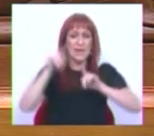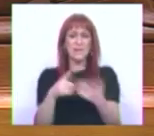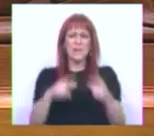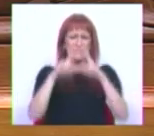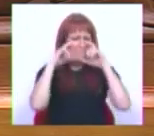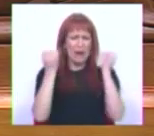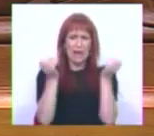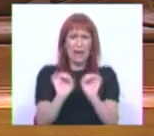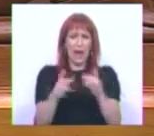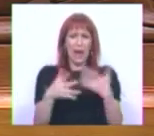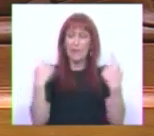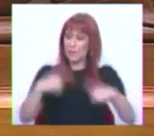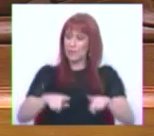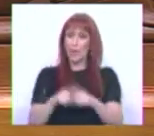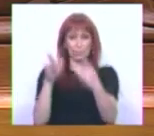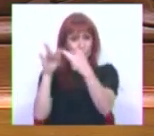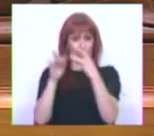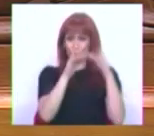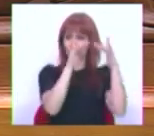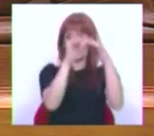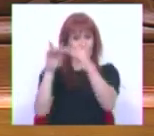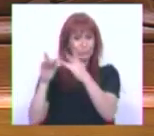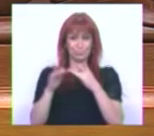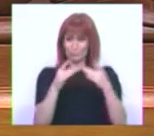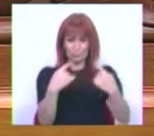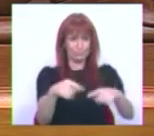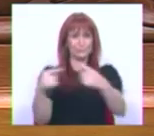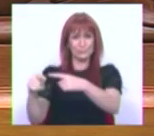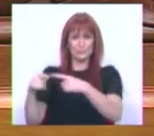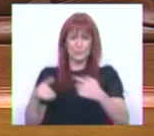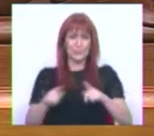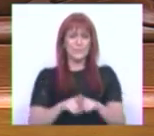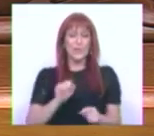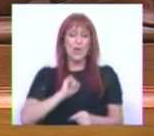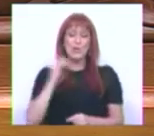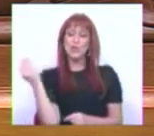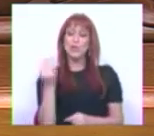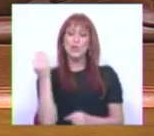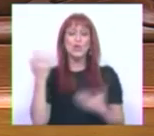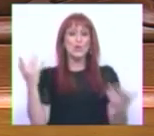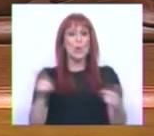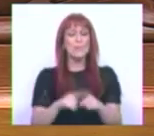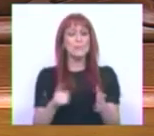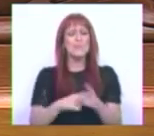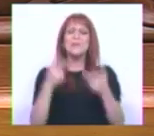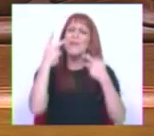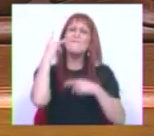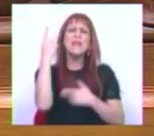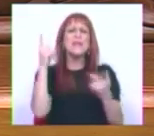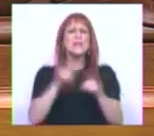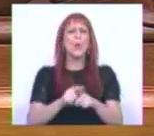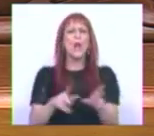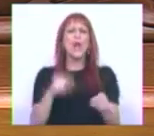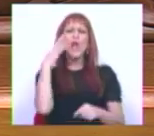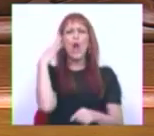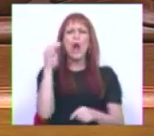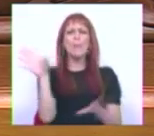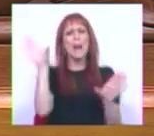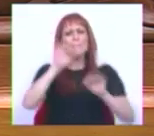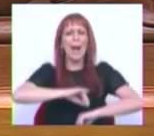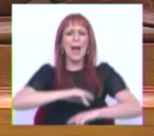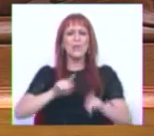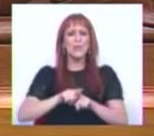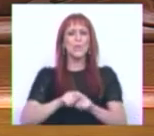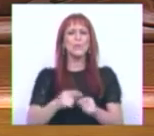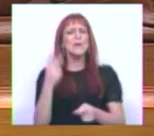usam máscara e estão em contacto permanente. Os nossos jovens precisam de uma vida mais normal,